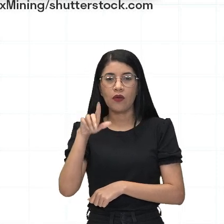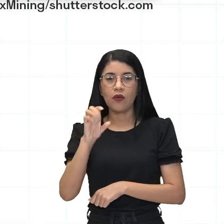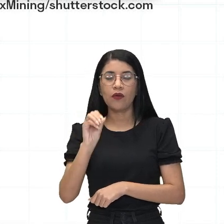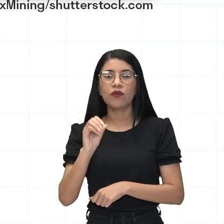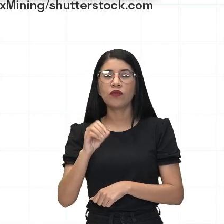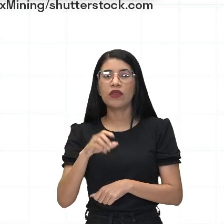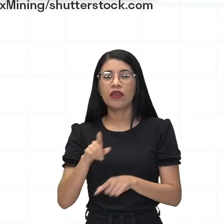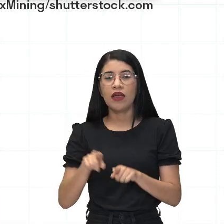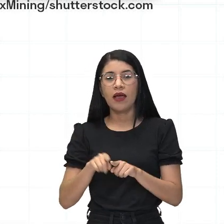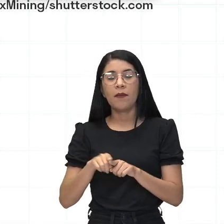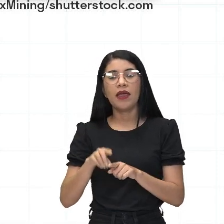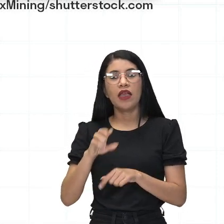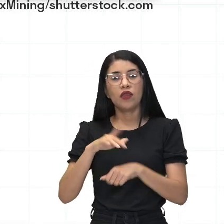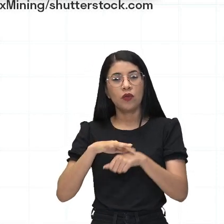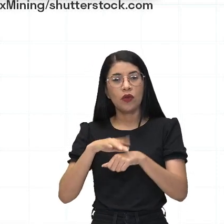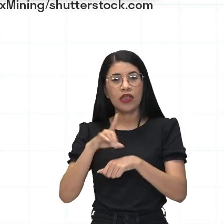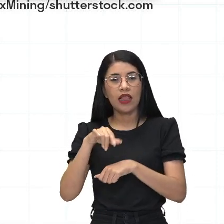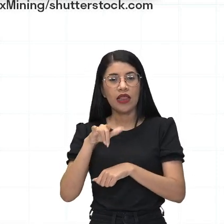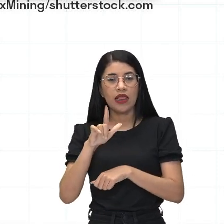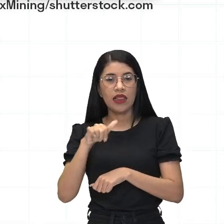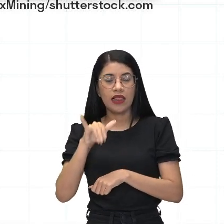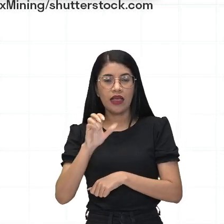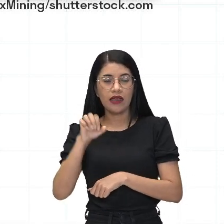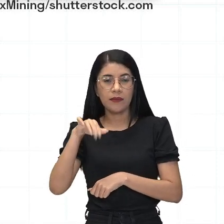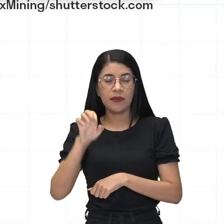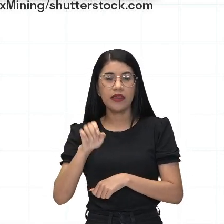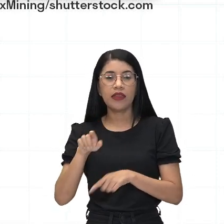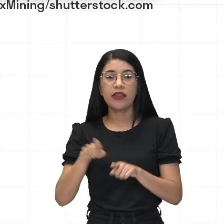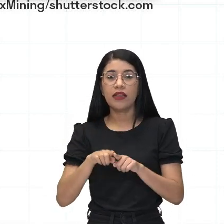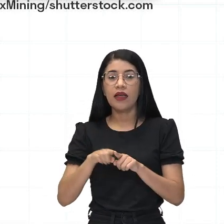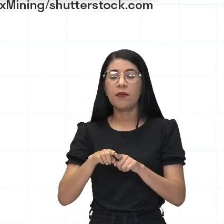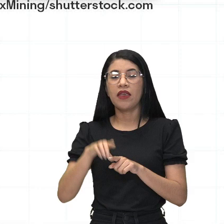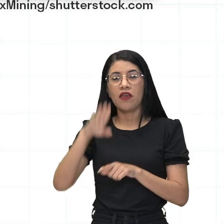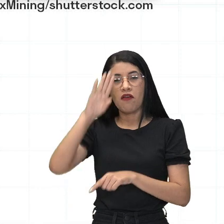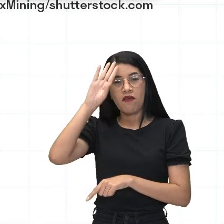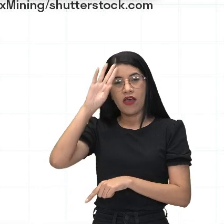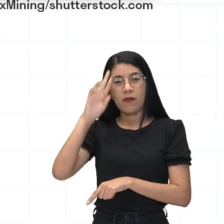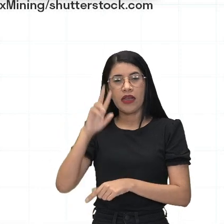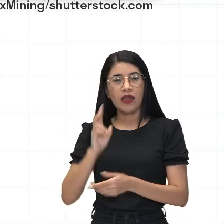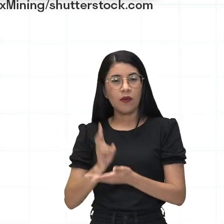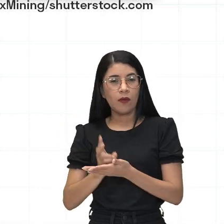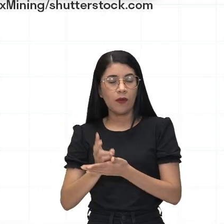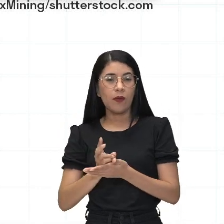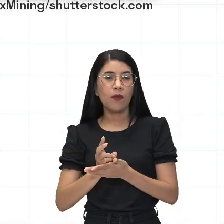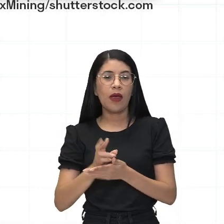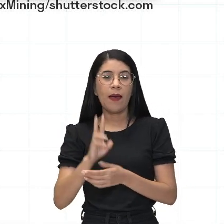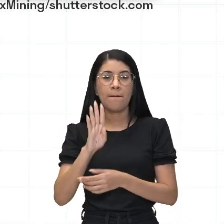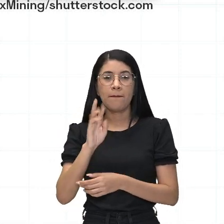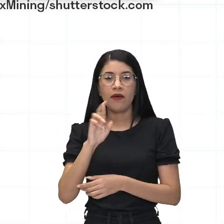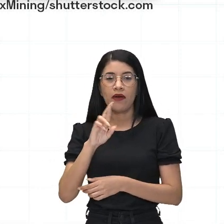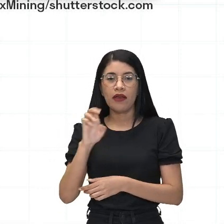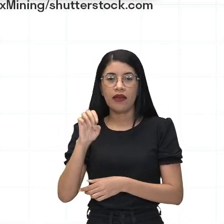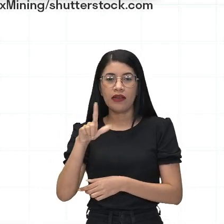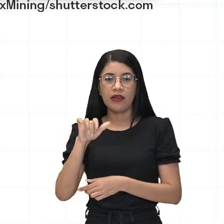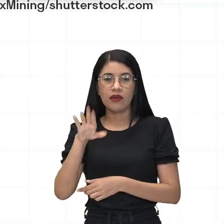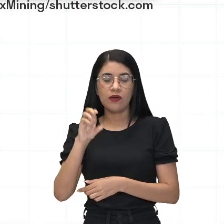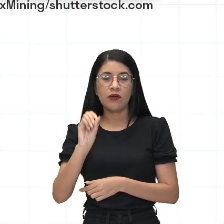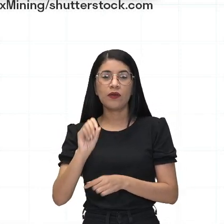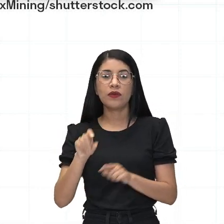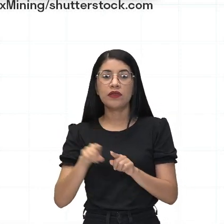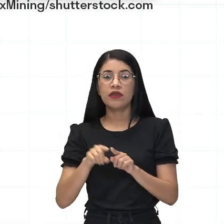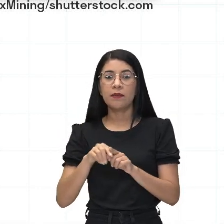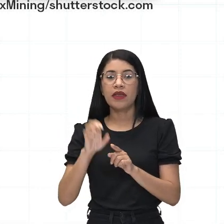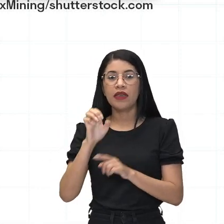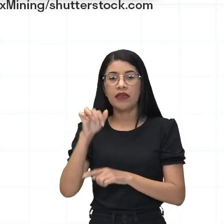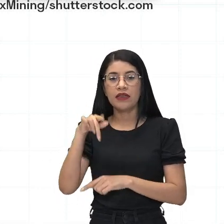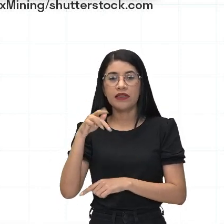recorrente, que também pode ser chamada de borreliose, a febre escaronodular, encefalite